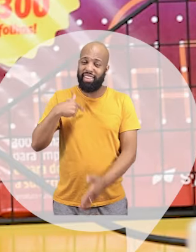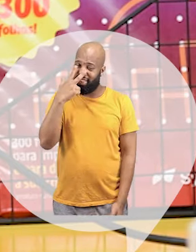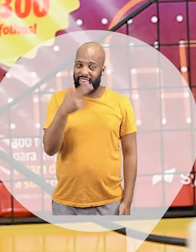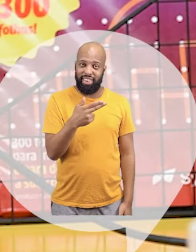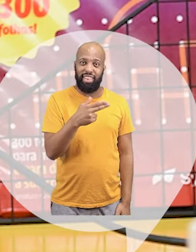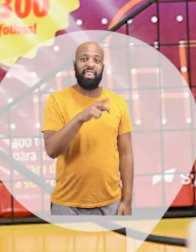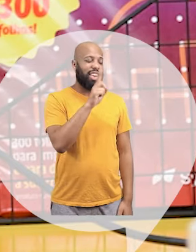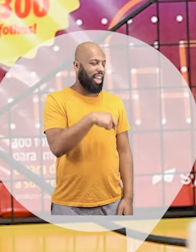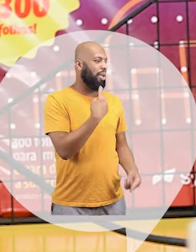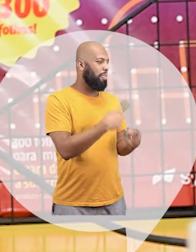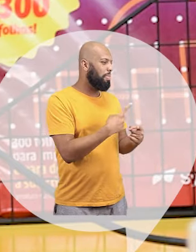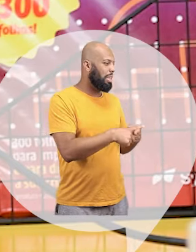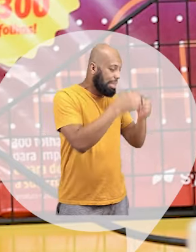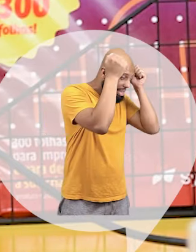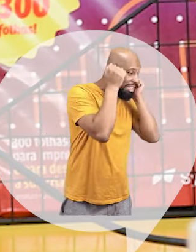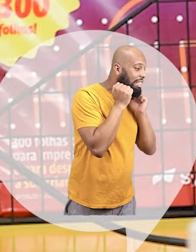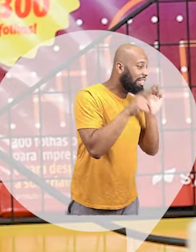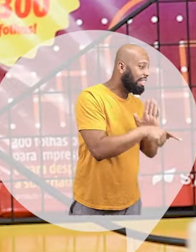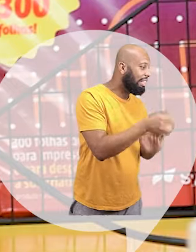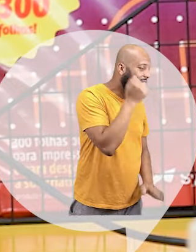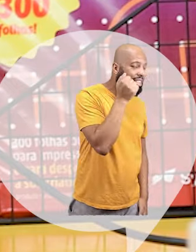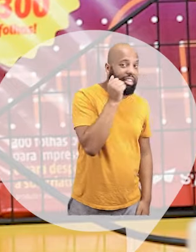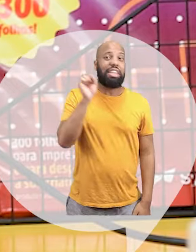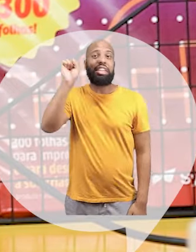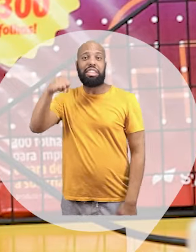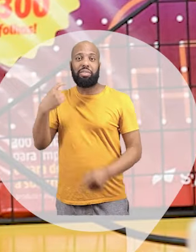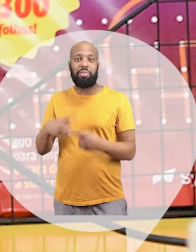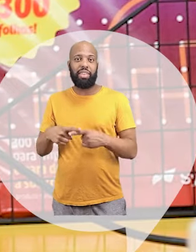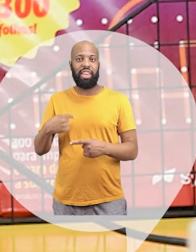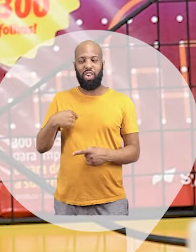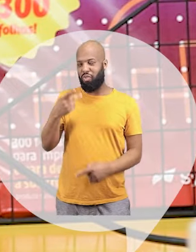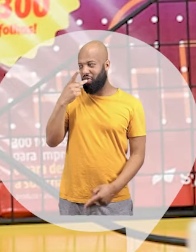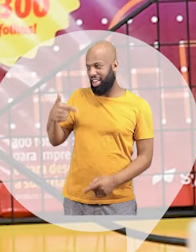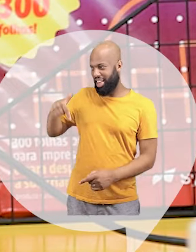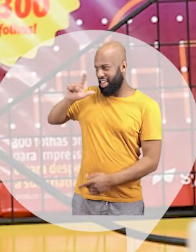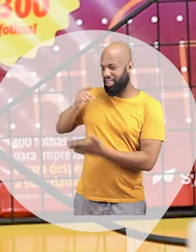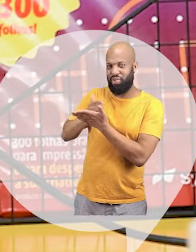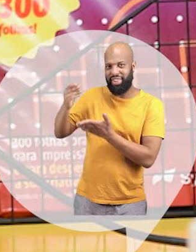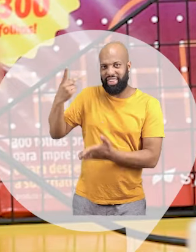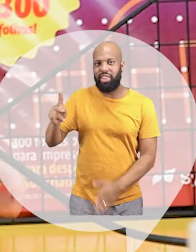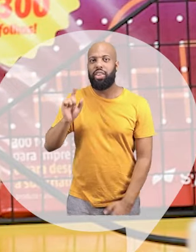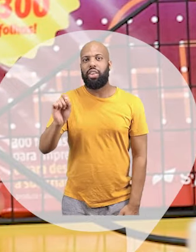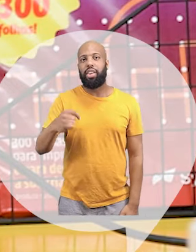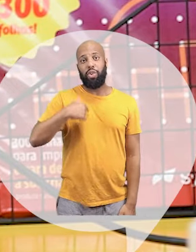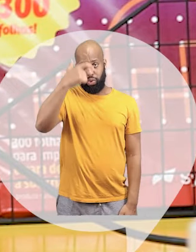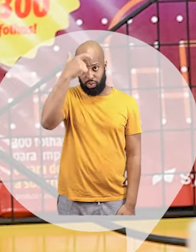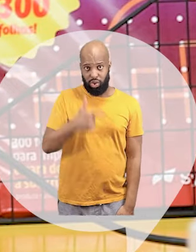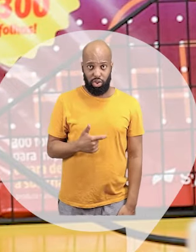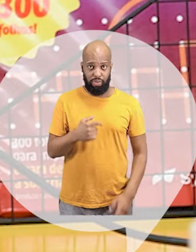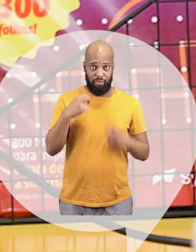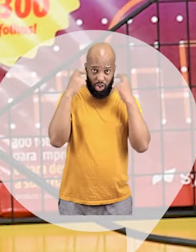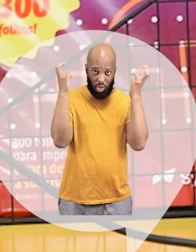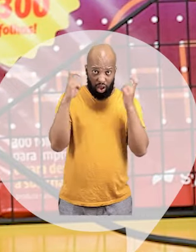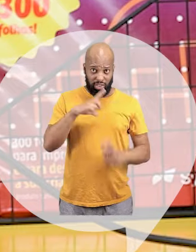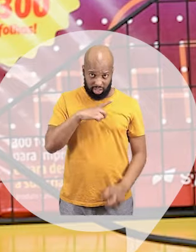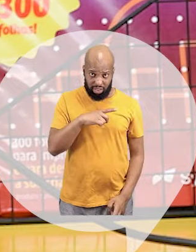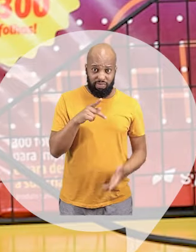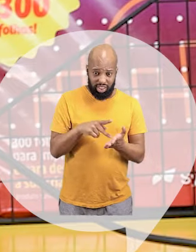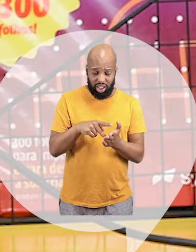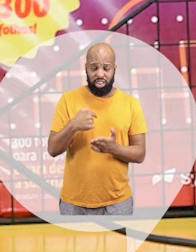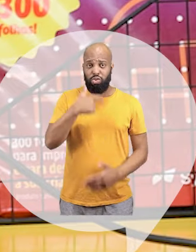cara de pau falando Exato eu tava falando Padre antes da gente começar aqui eu sou uma pessoa